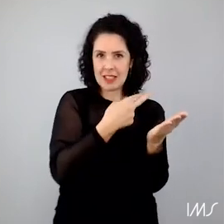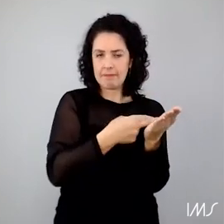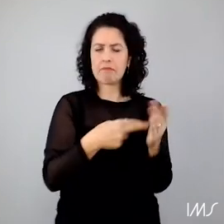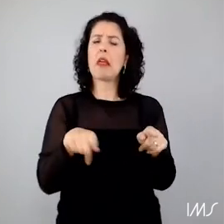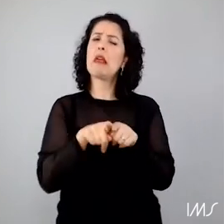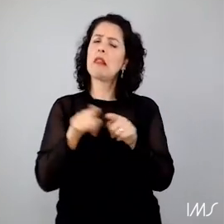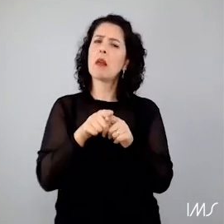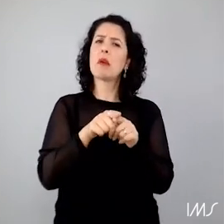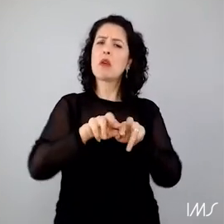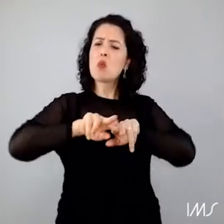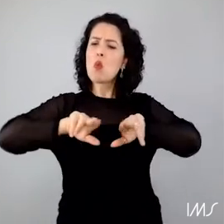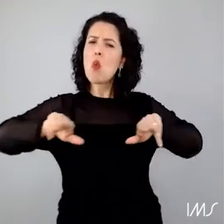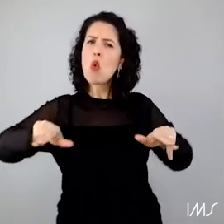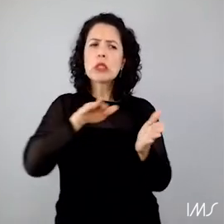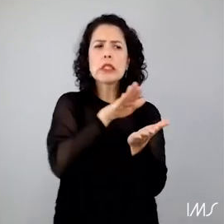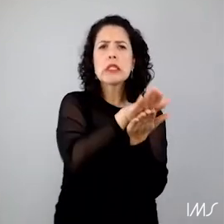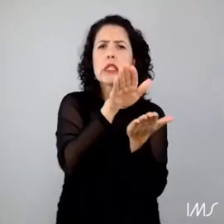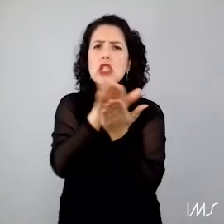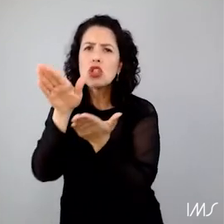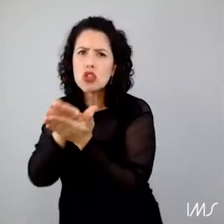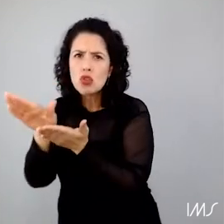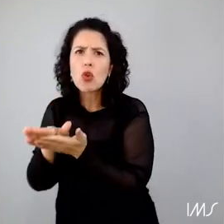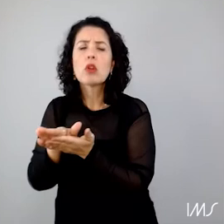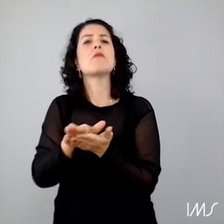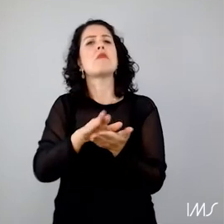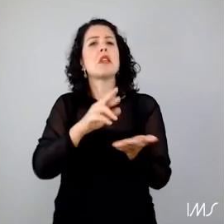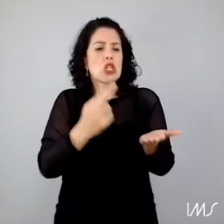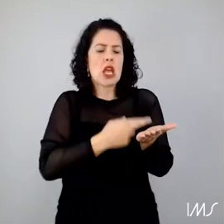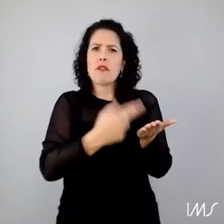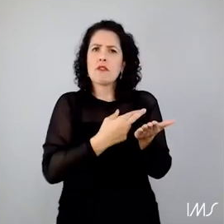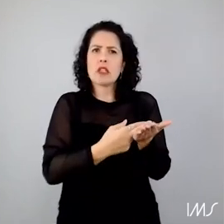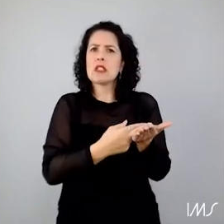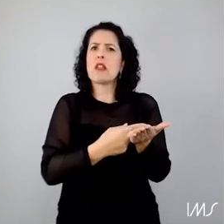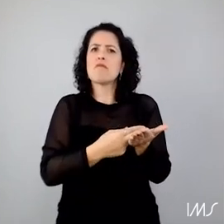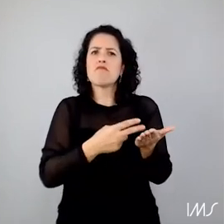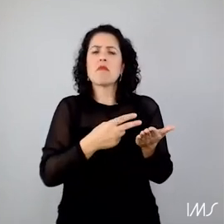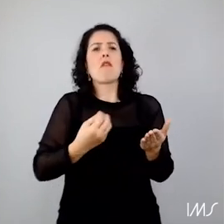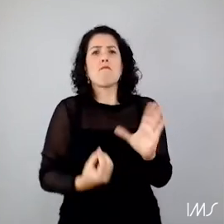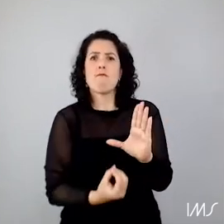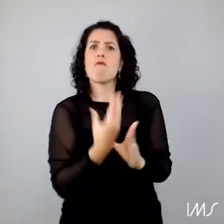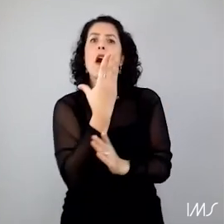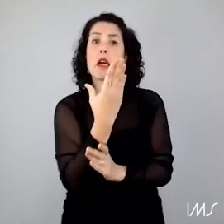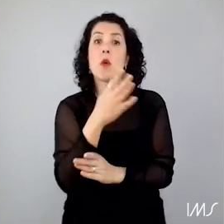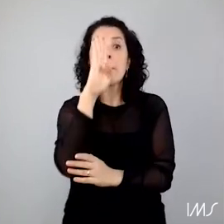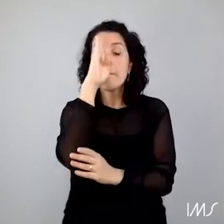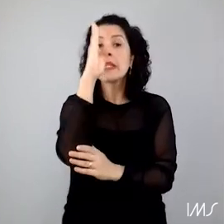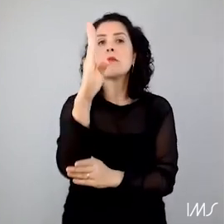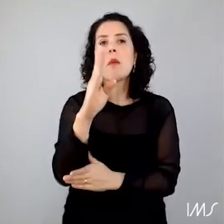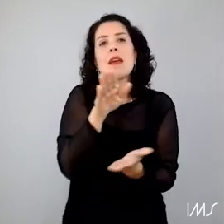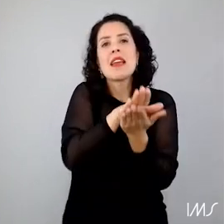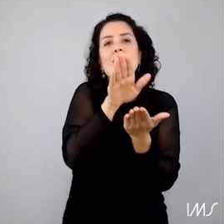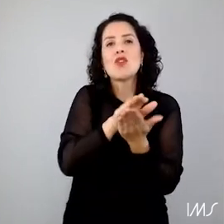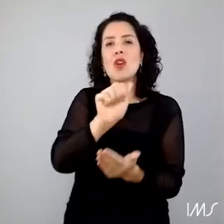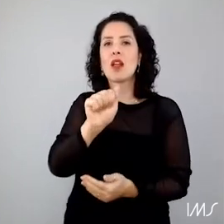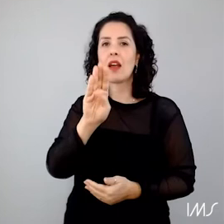Uma série de outras editoras com grandes revistas apareceram, principalmente pela Editora Abril, que se tornaria um